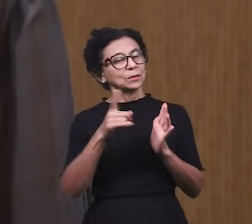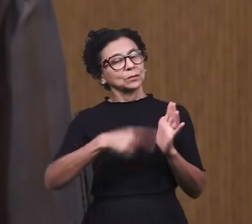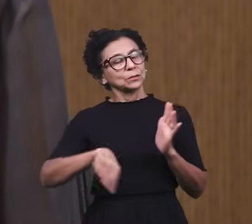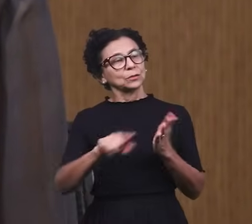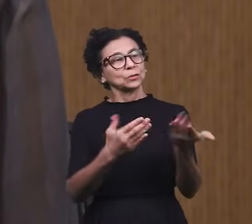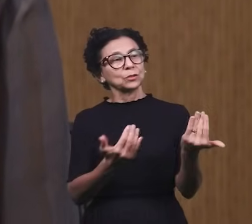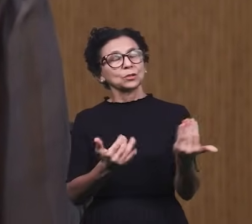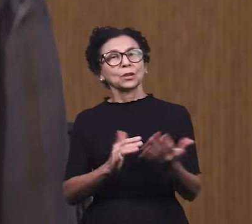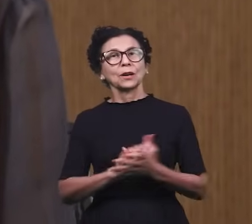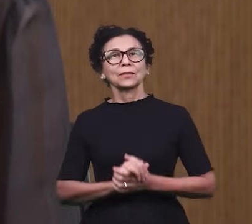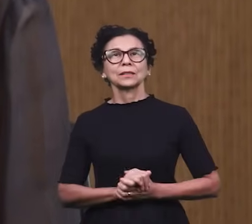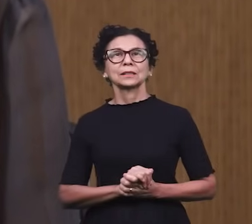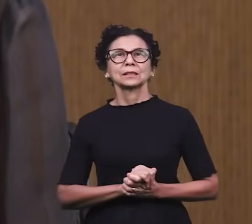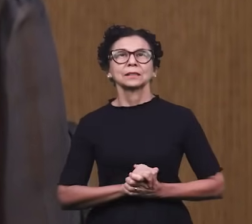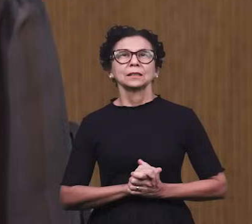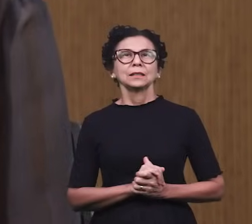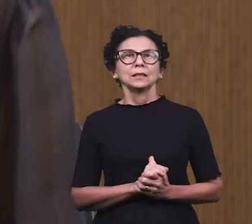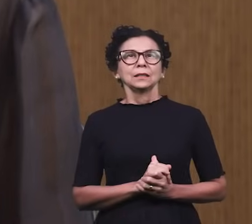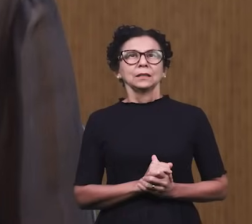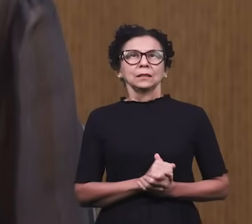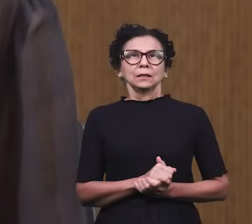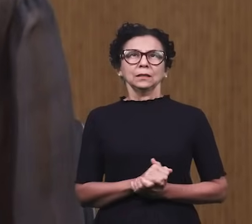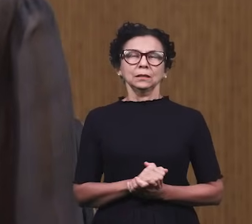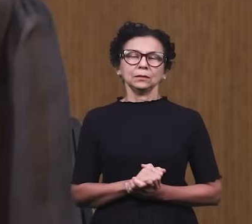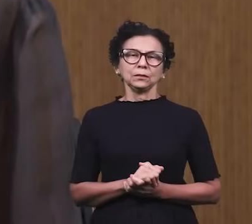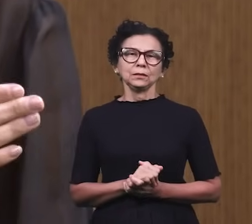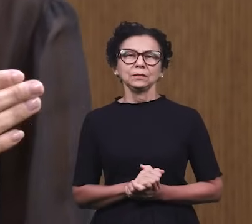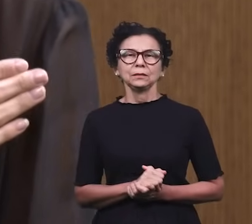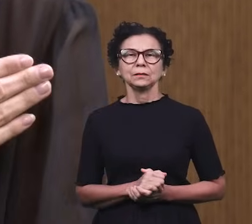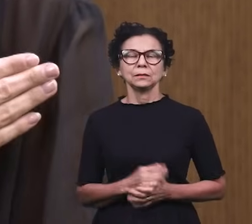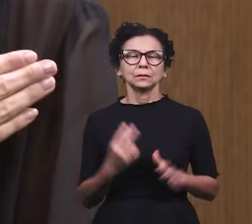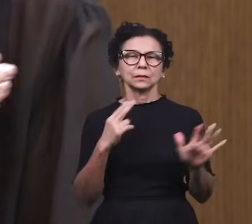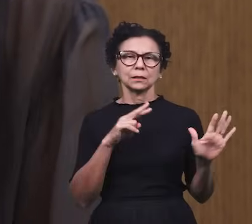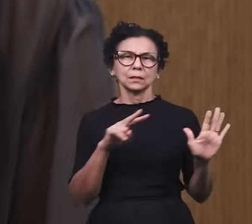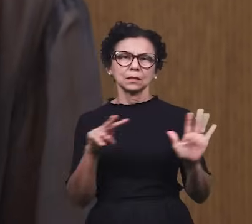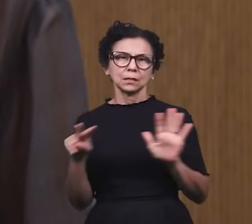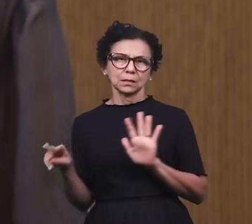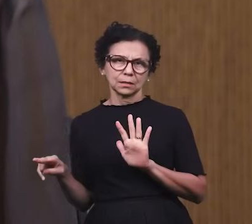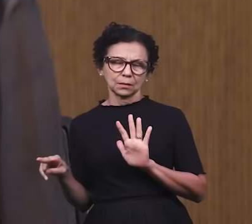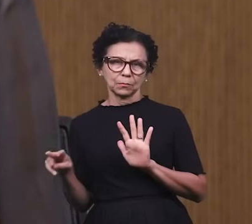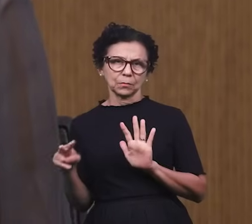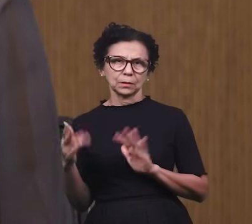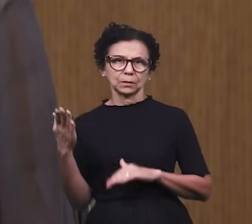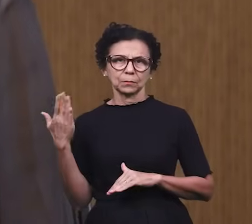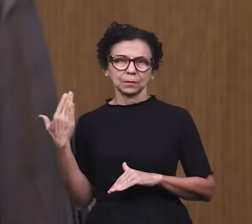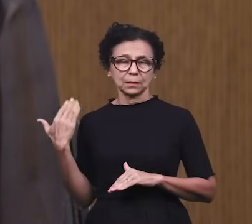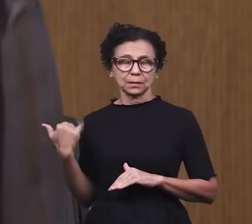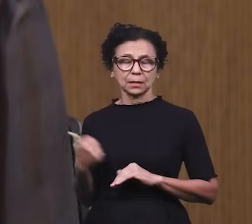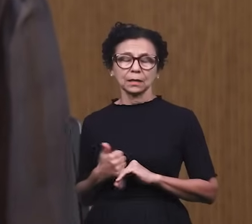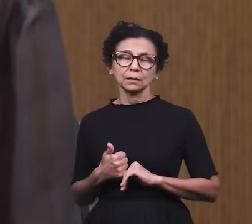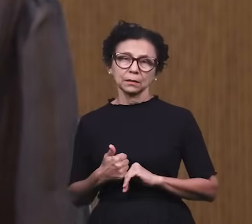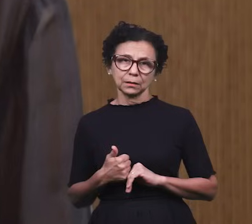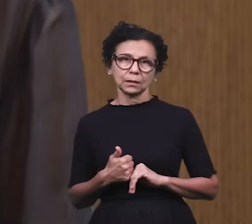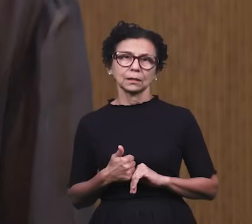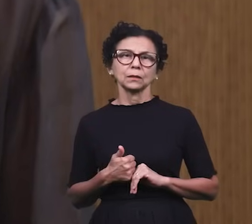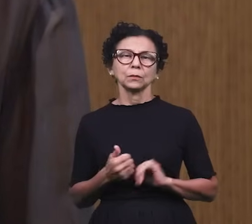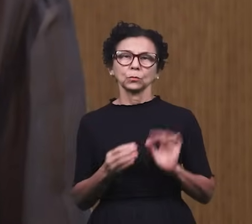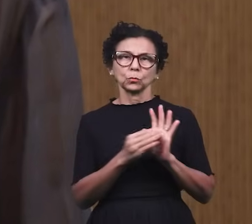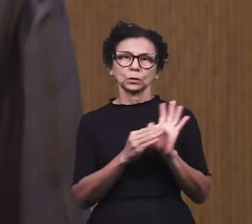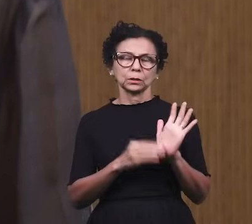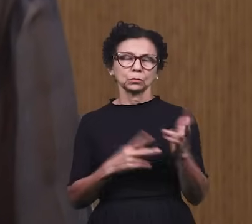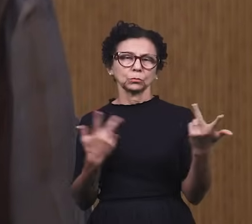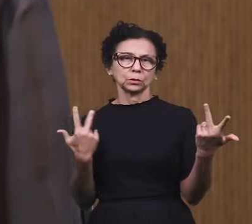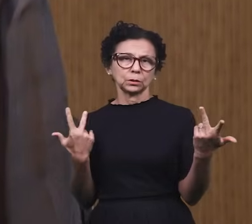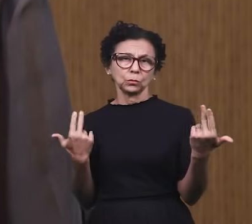já dito, o programa é a segunda parte, né? Já foi transmitida na semana passada. Nós estamos com o tema Finanças e